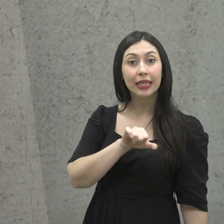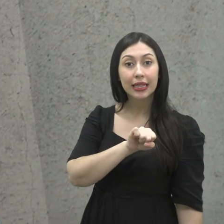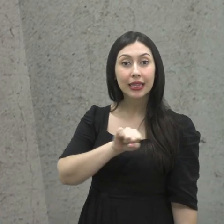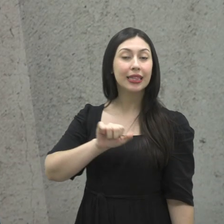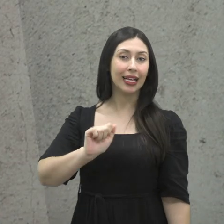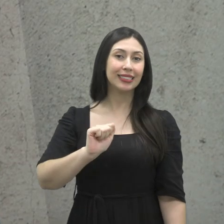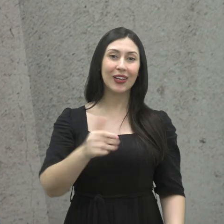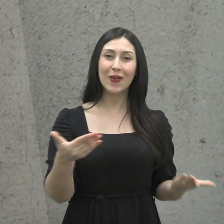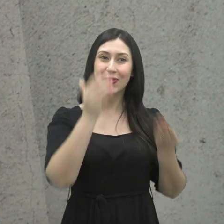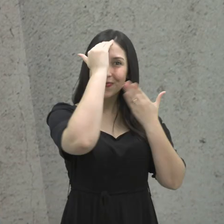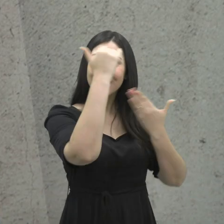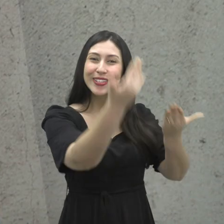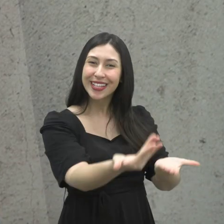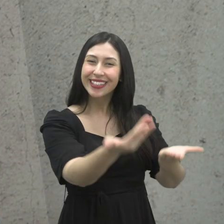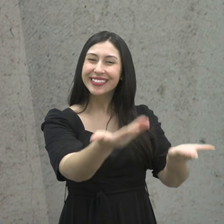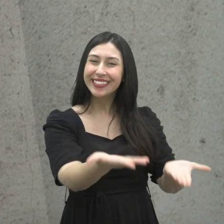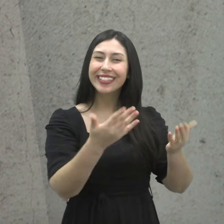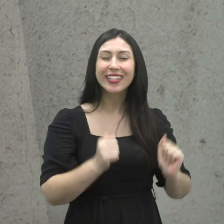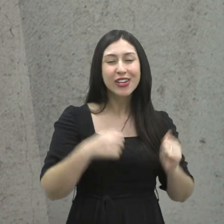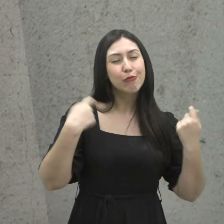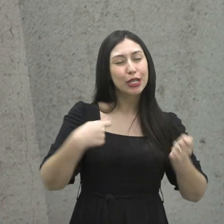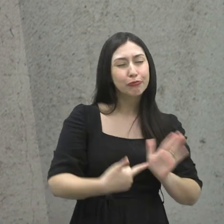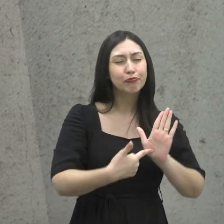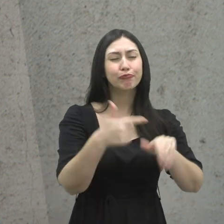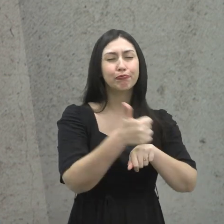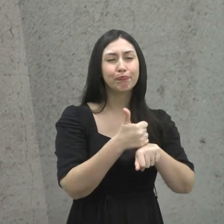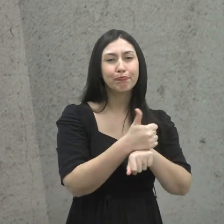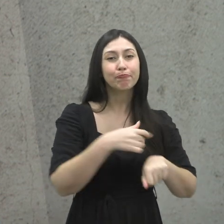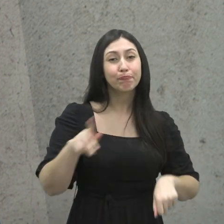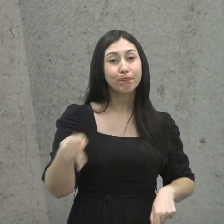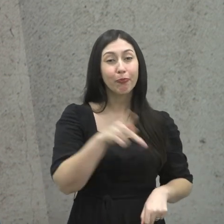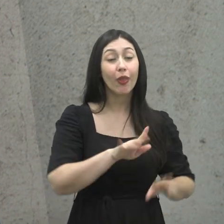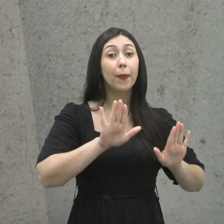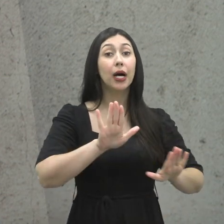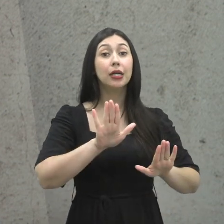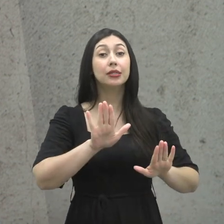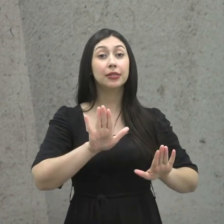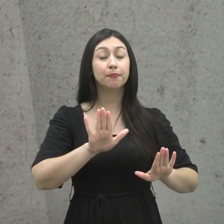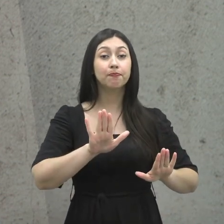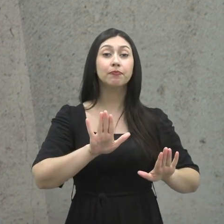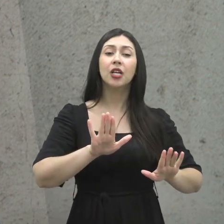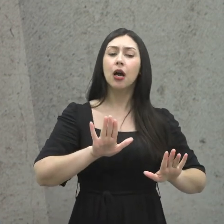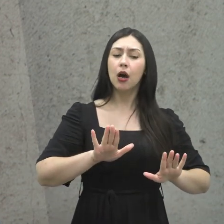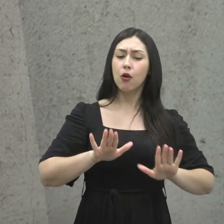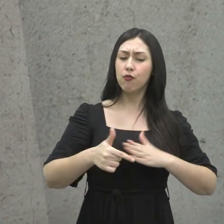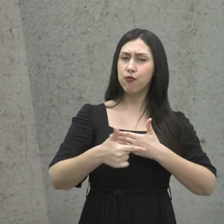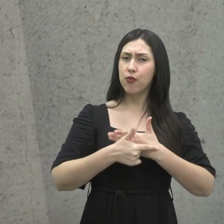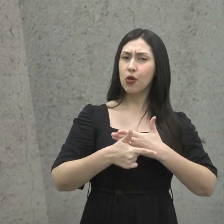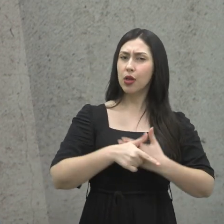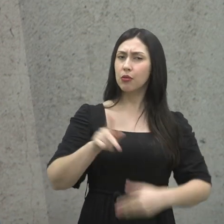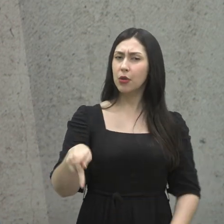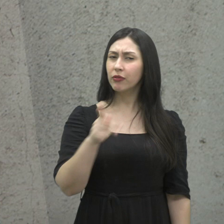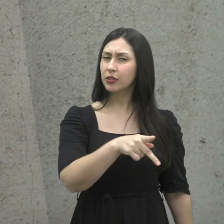professora homenageada aqui em tantas profissões, né? A gente tem que falar dessa profissão. E antes de mais nada, professor, o papel do professor na